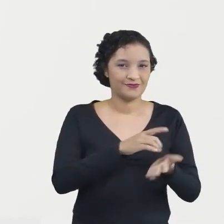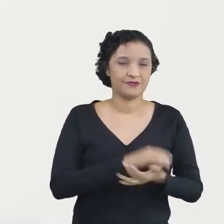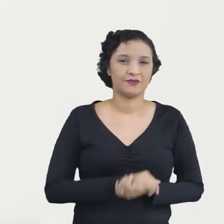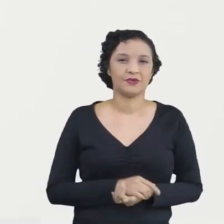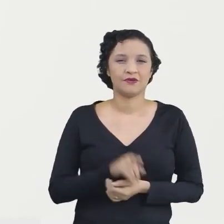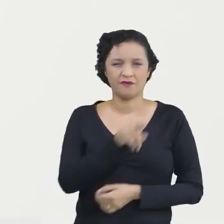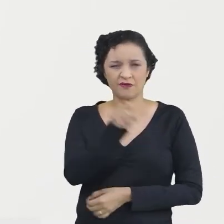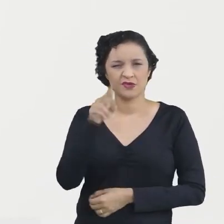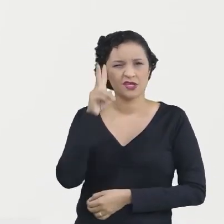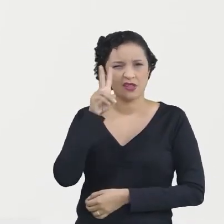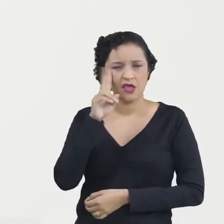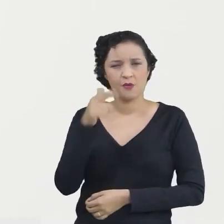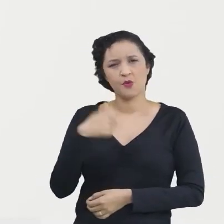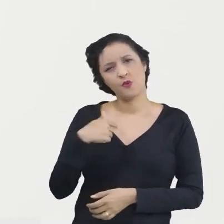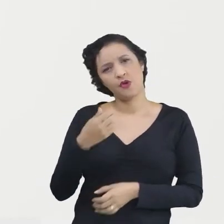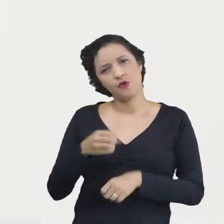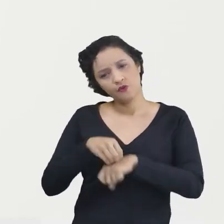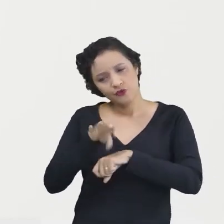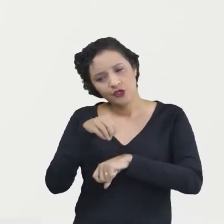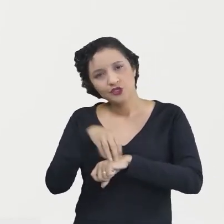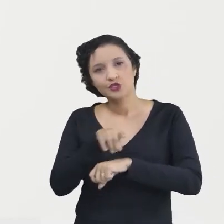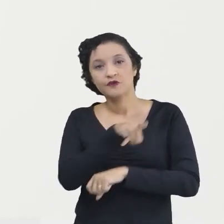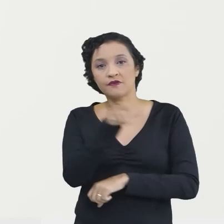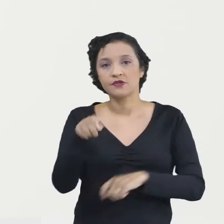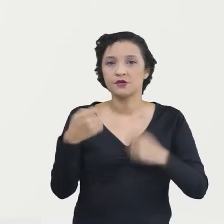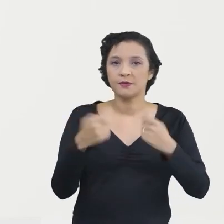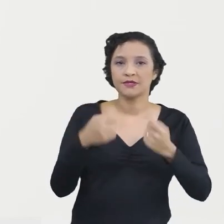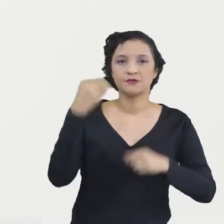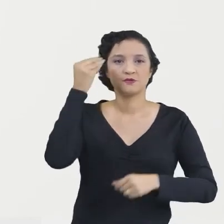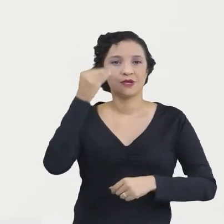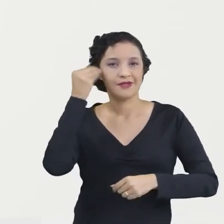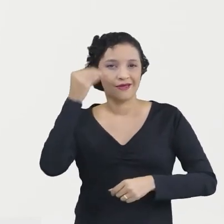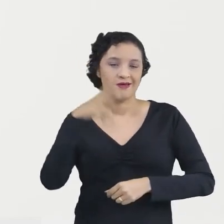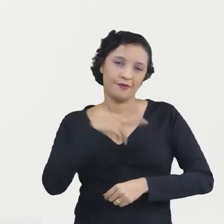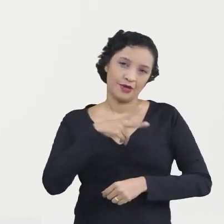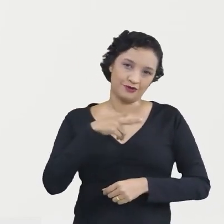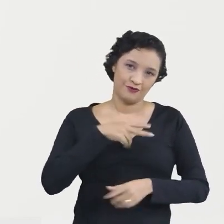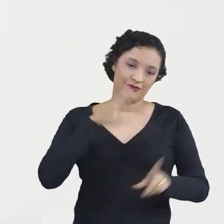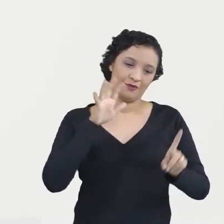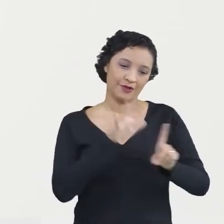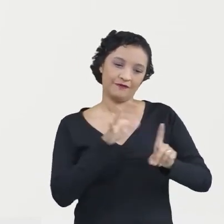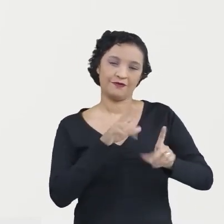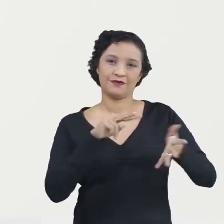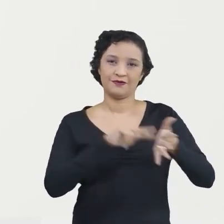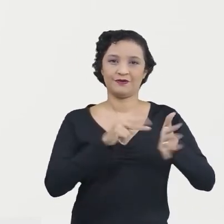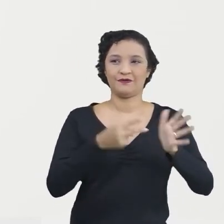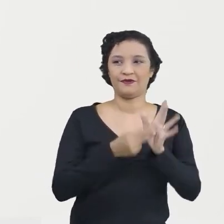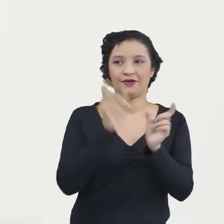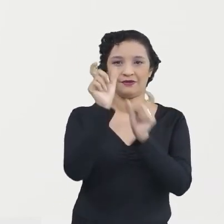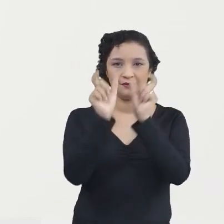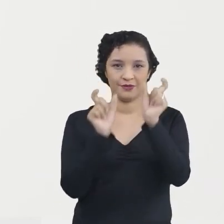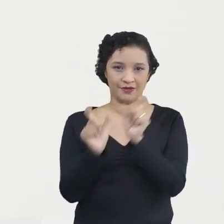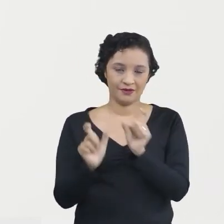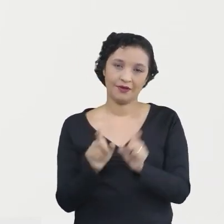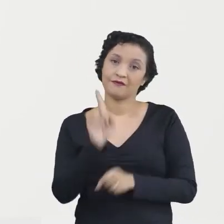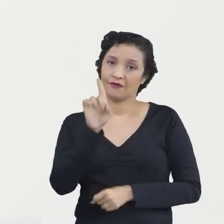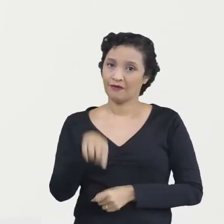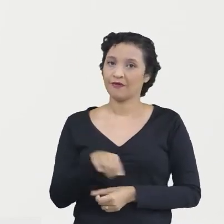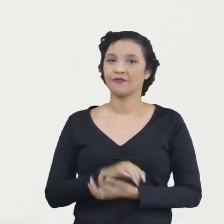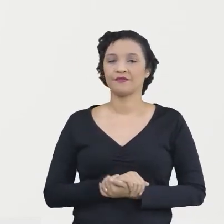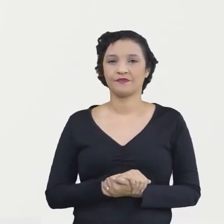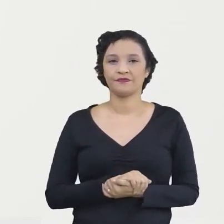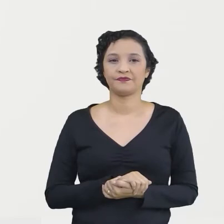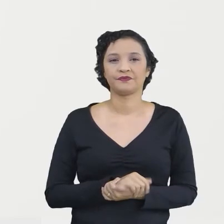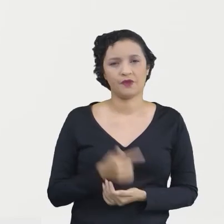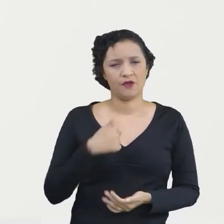um pouco da leitura de mundo de vocês, da vivência de vocês, para dentro daquele texto? É isso, foi o que vocês fizeram.